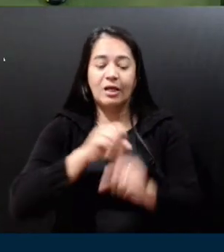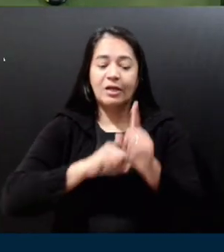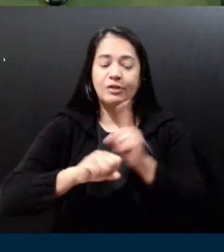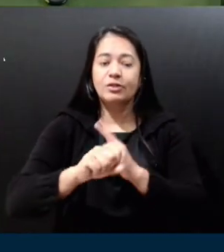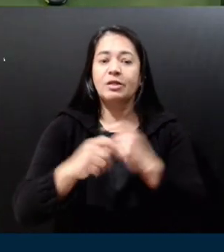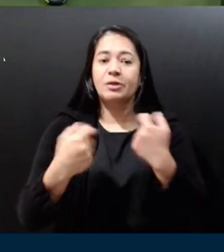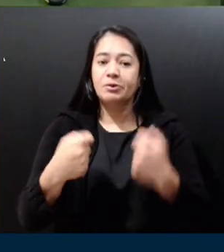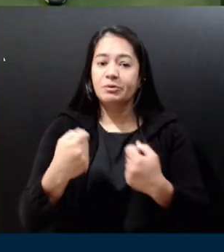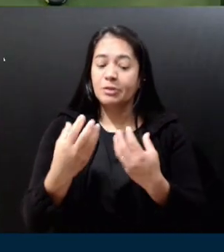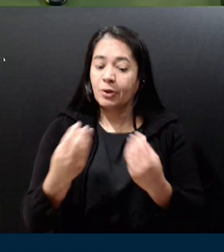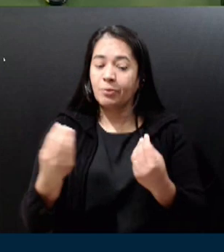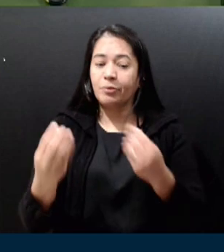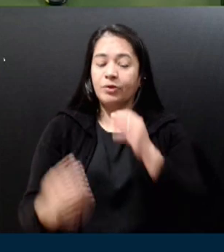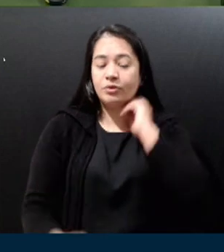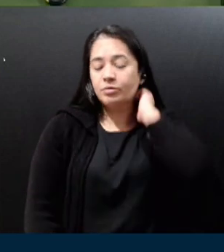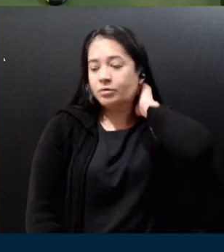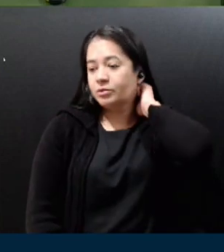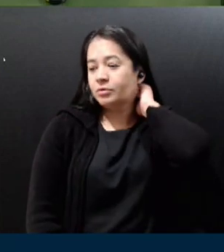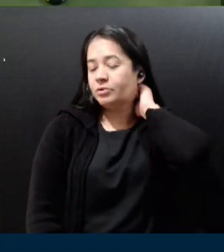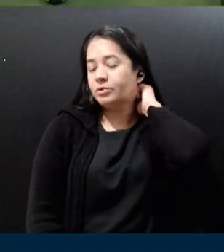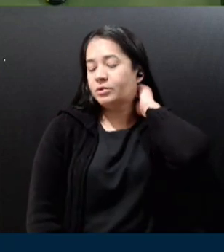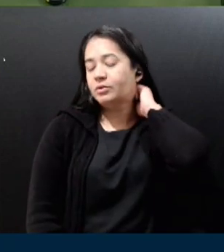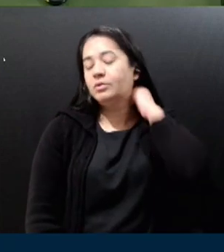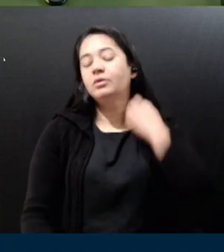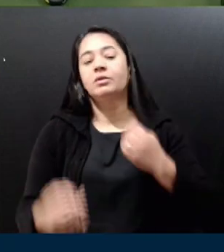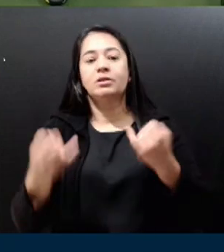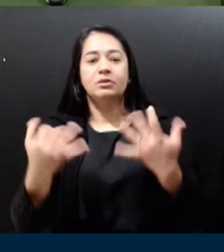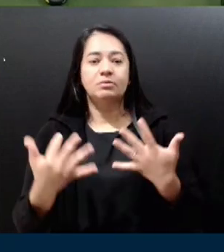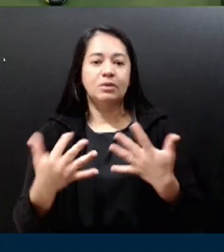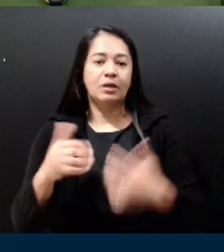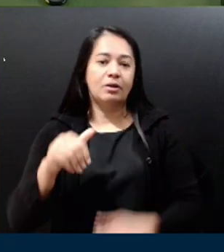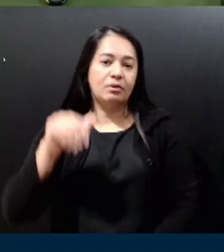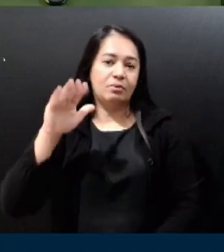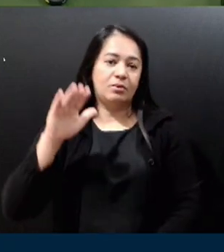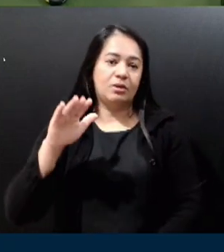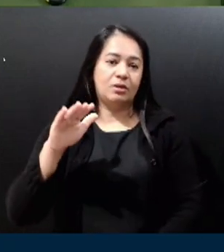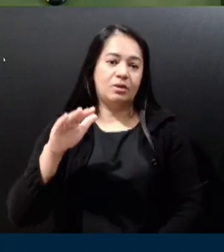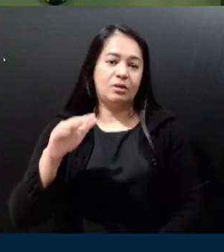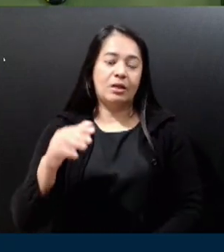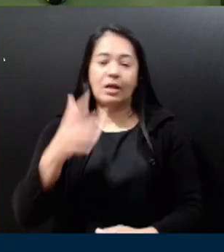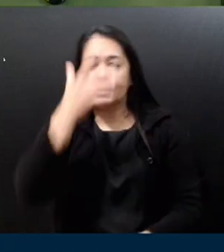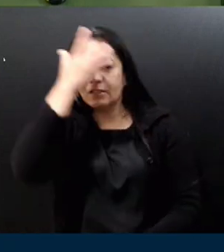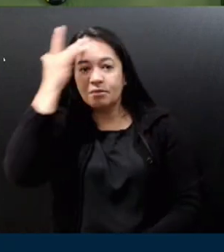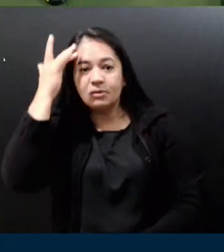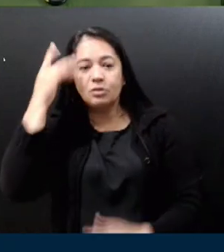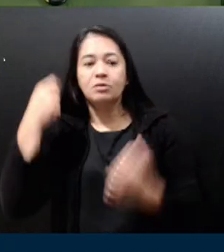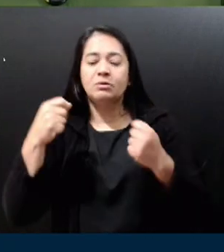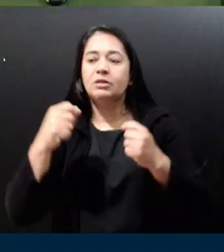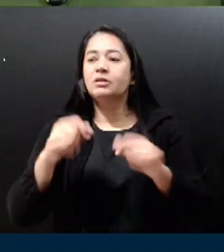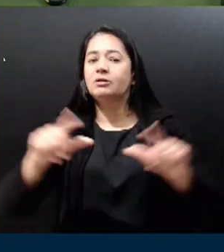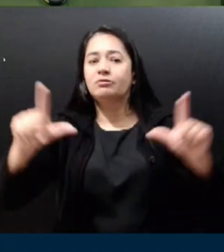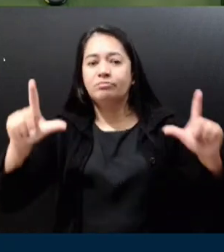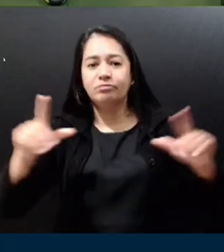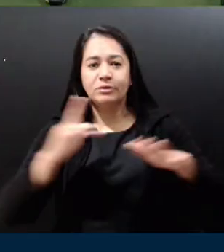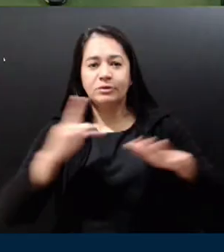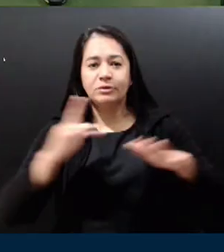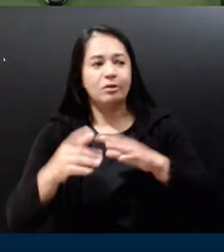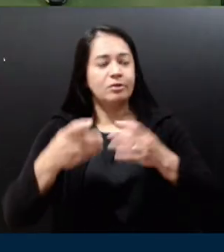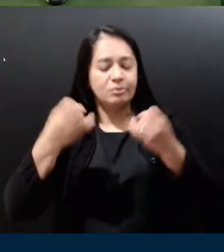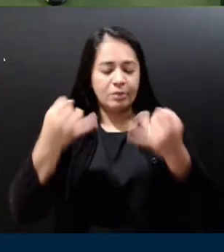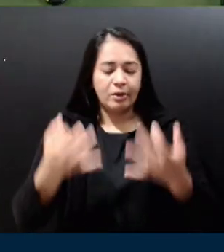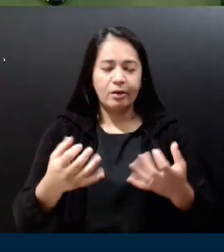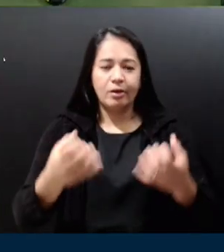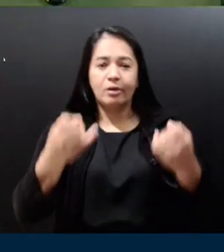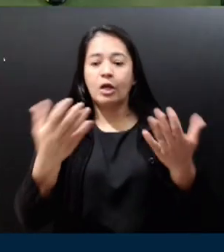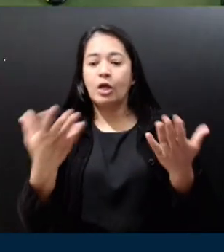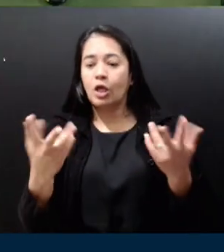ser mais falado disso. As pessoas precisam estar na mídia falando disso mais, como está acontecendo aqui. As